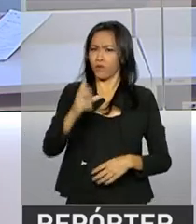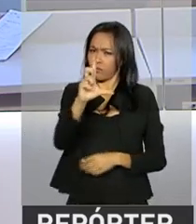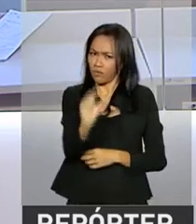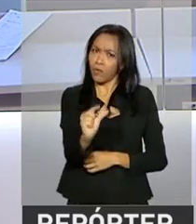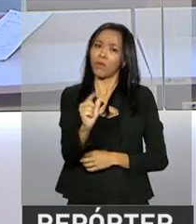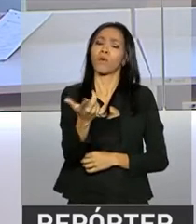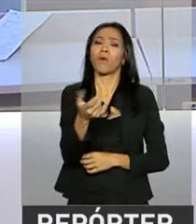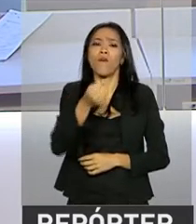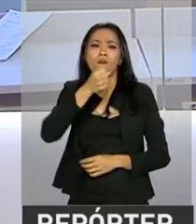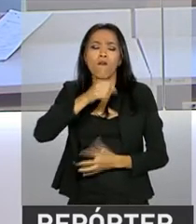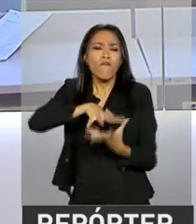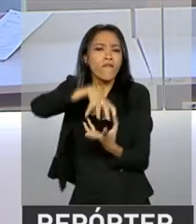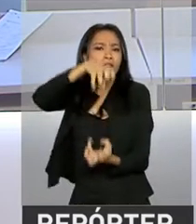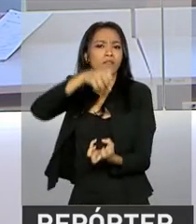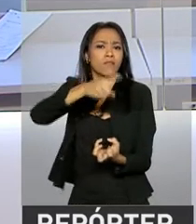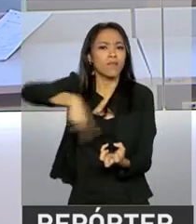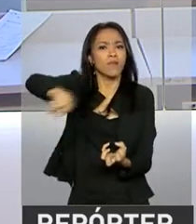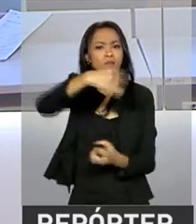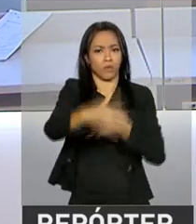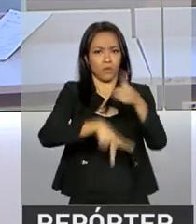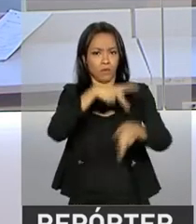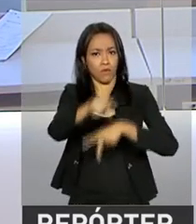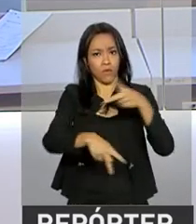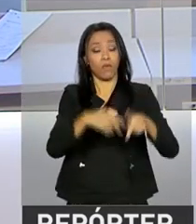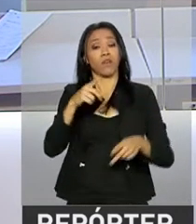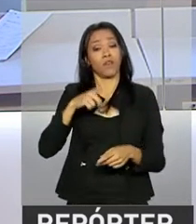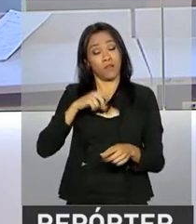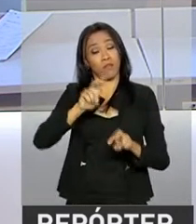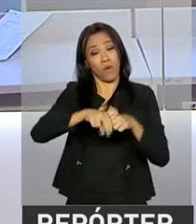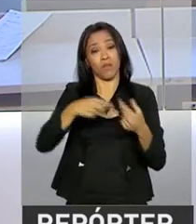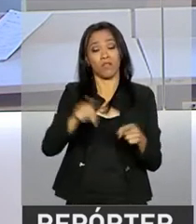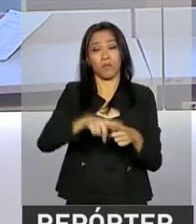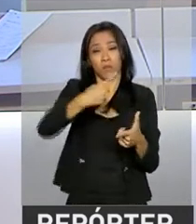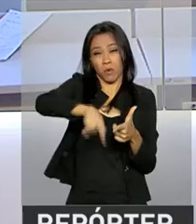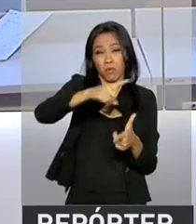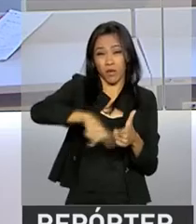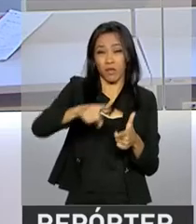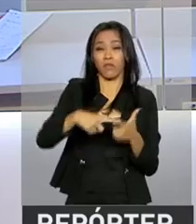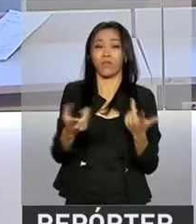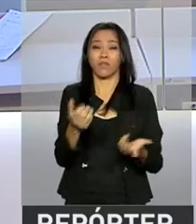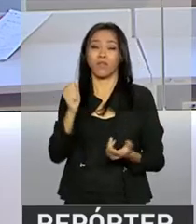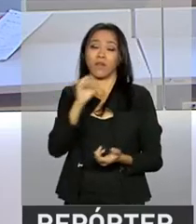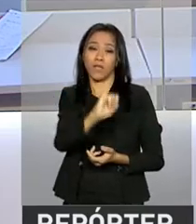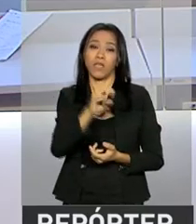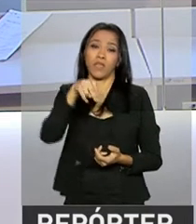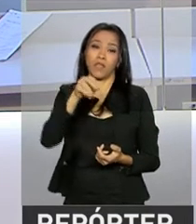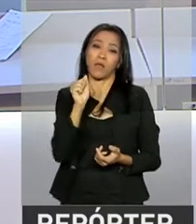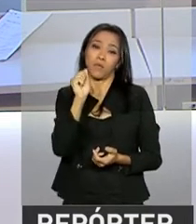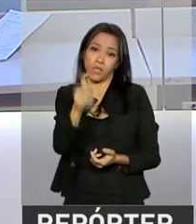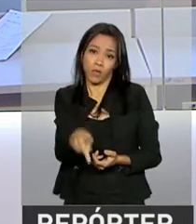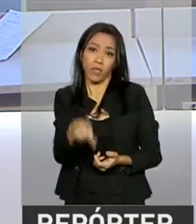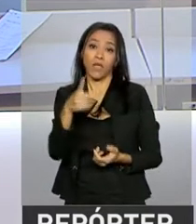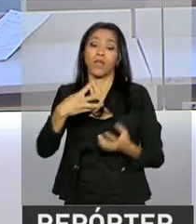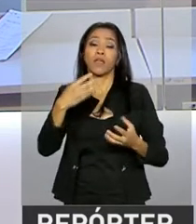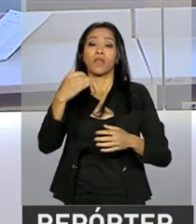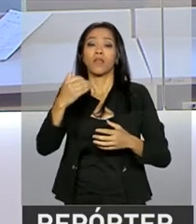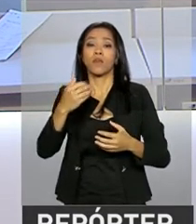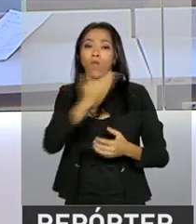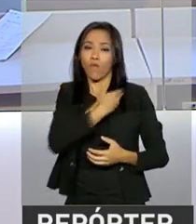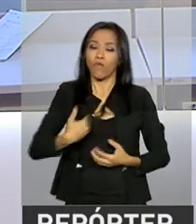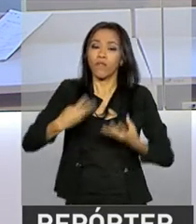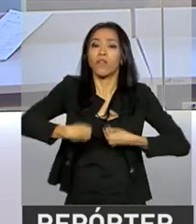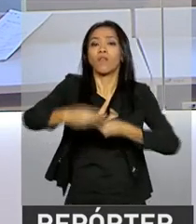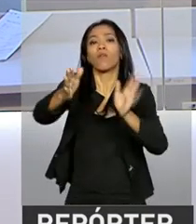da população, além do atual déficit no sistema previdenciário, são alguns dos motivos porque o governo enviou ao Congresso Nacional